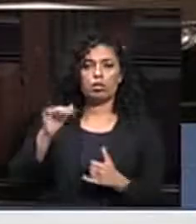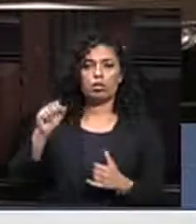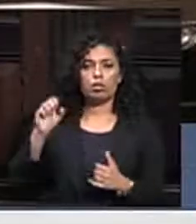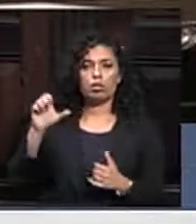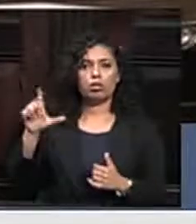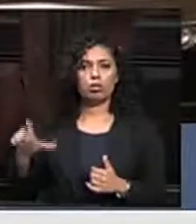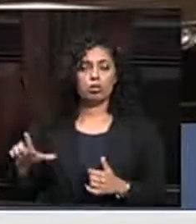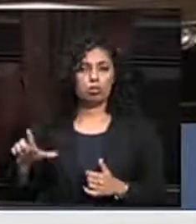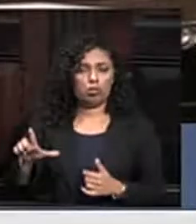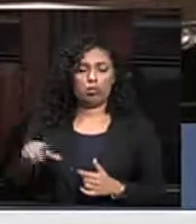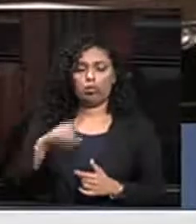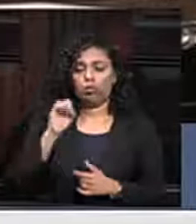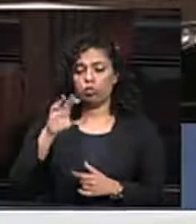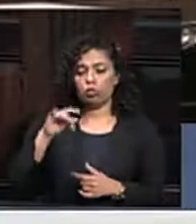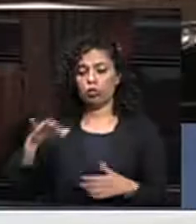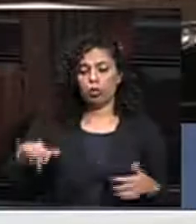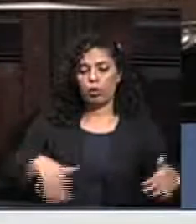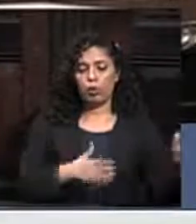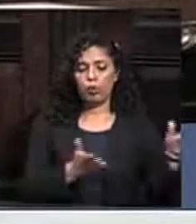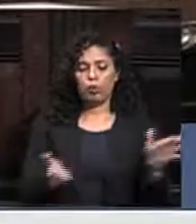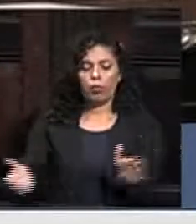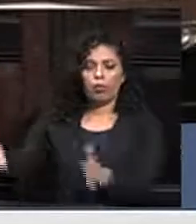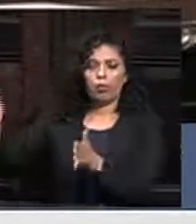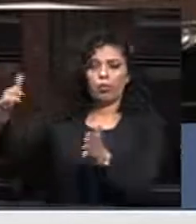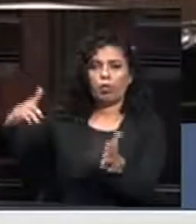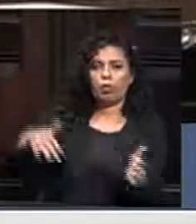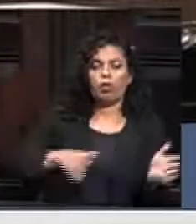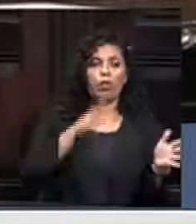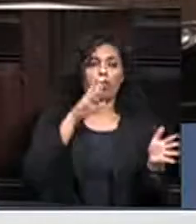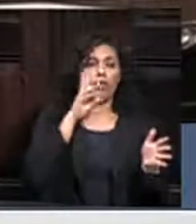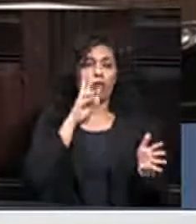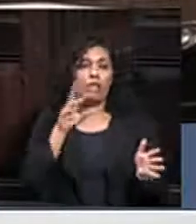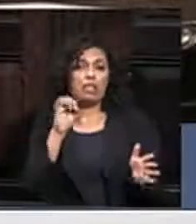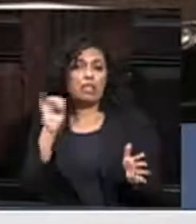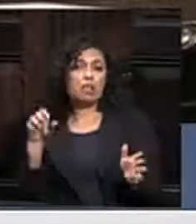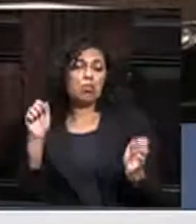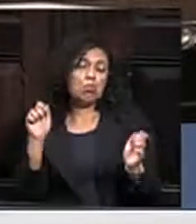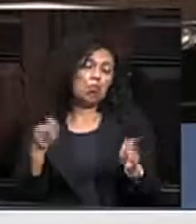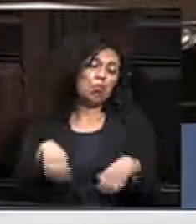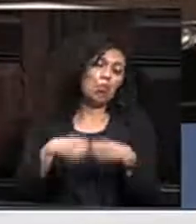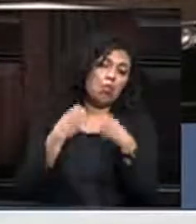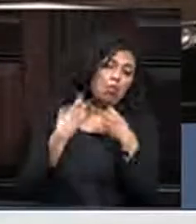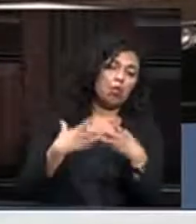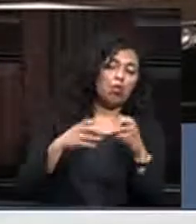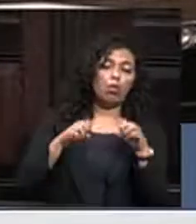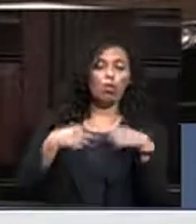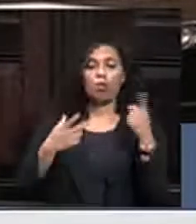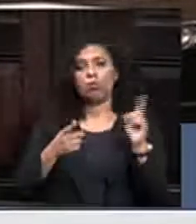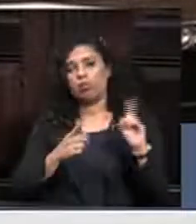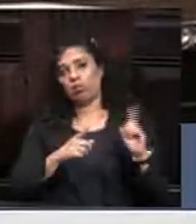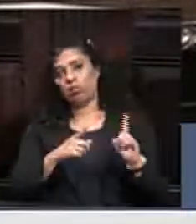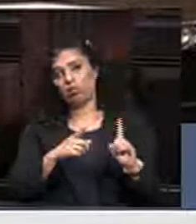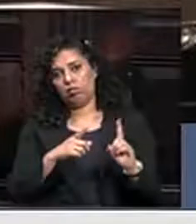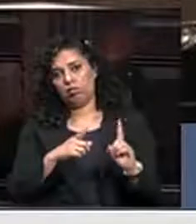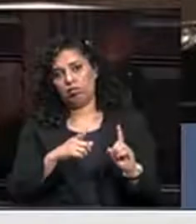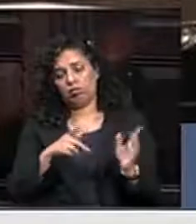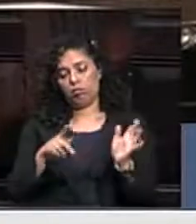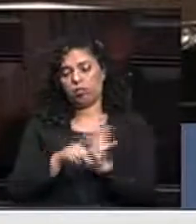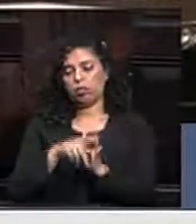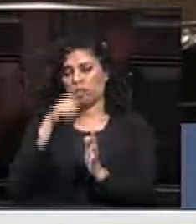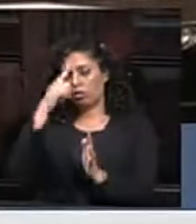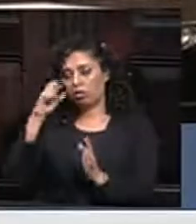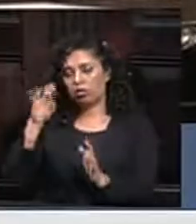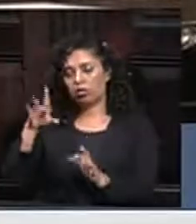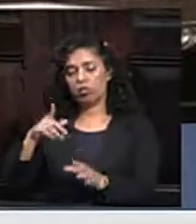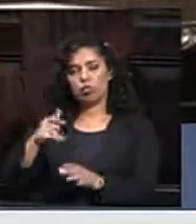navegar pelos mares favoráveis ou não da questão dos royalties do petróleo. Por outro